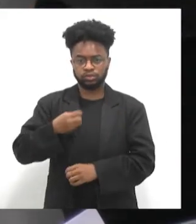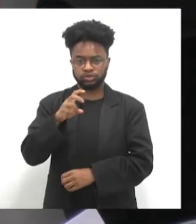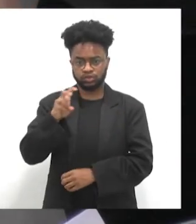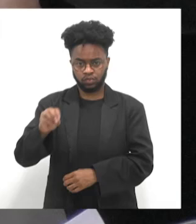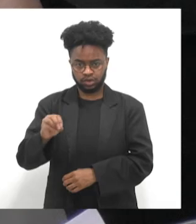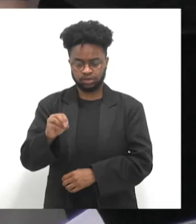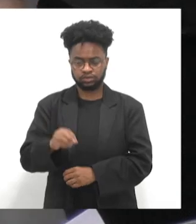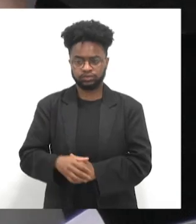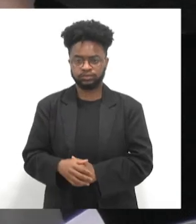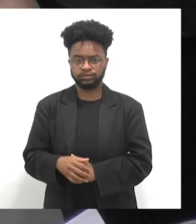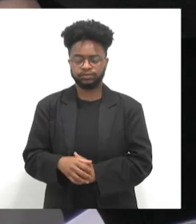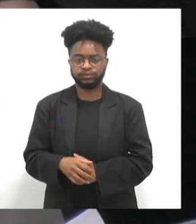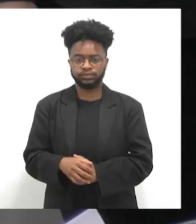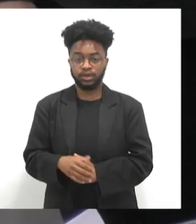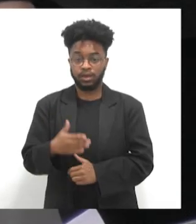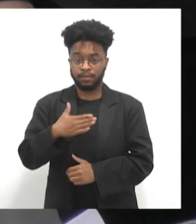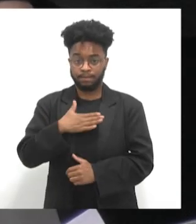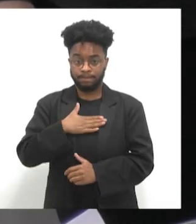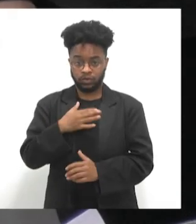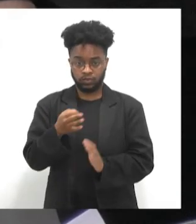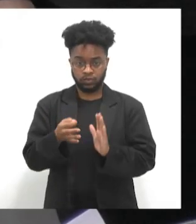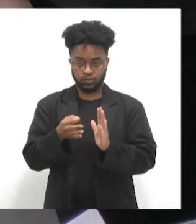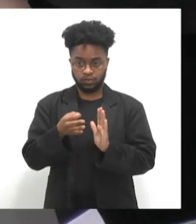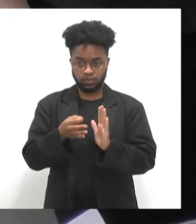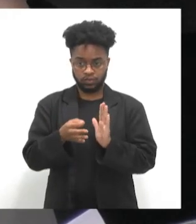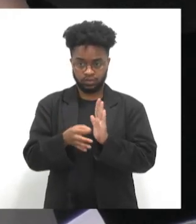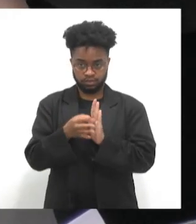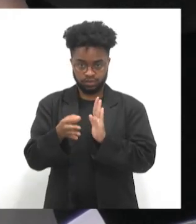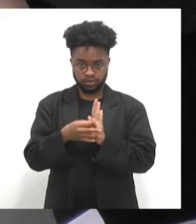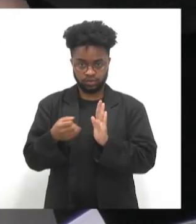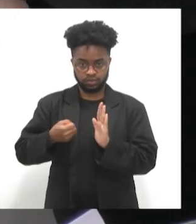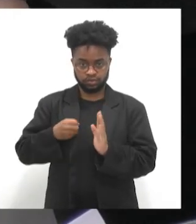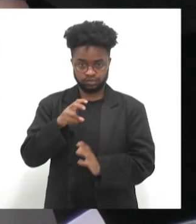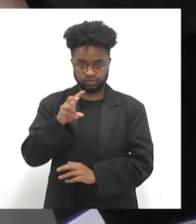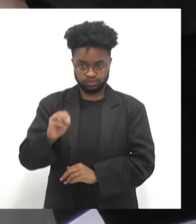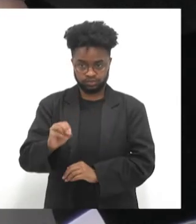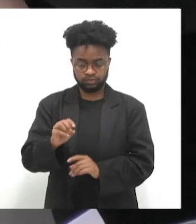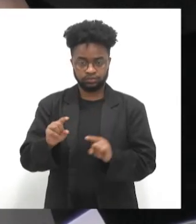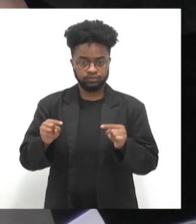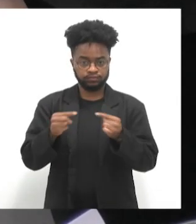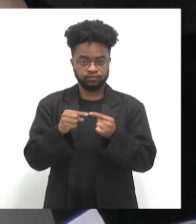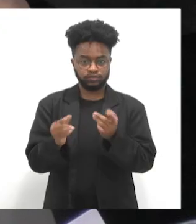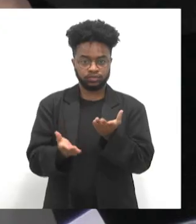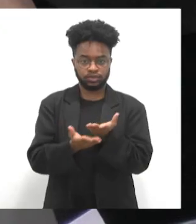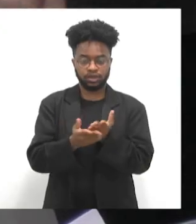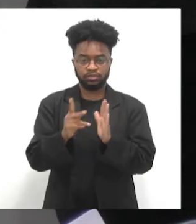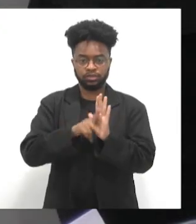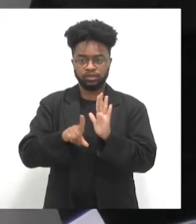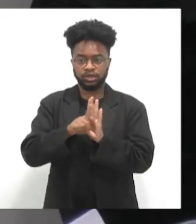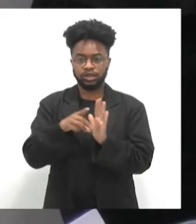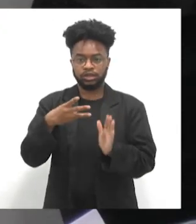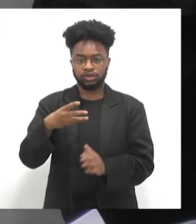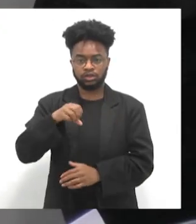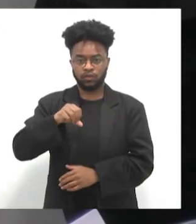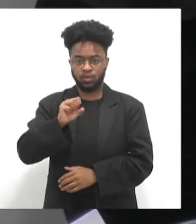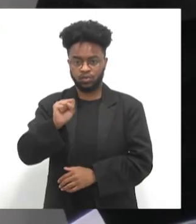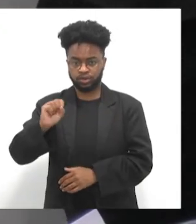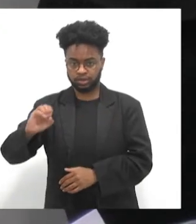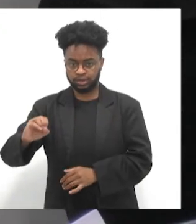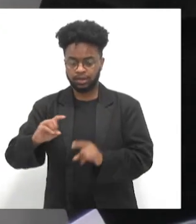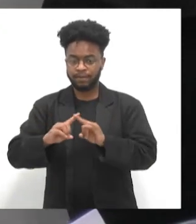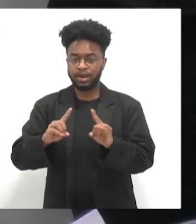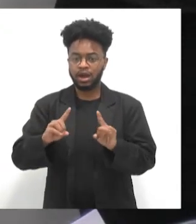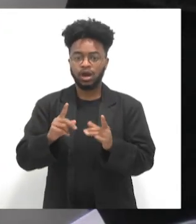explicar. O meu parecer do item 50, ele foi pela anexação ao projeto de lei 3.980. Só que